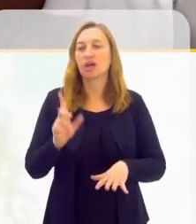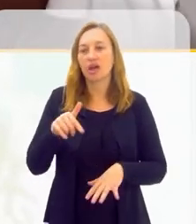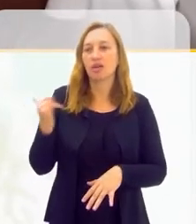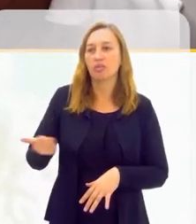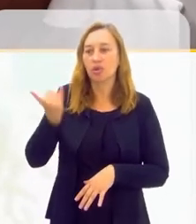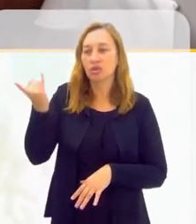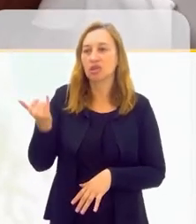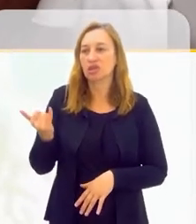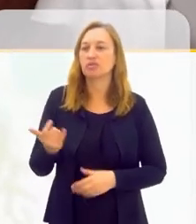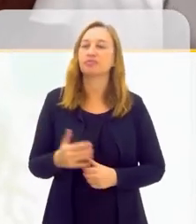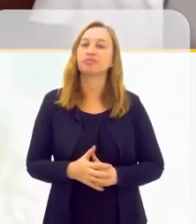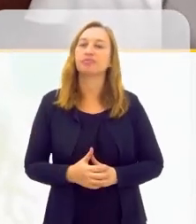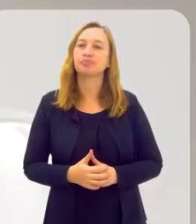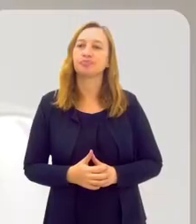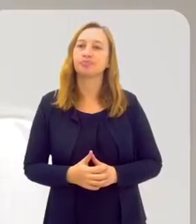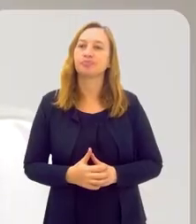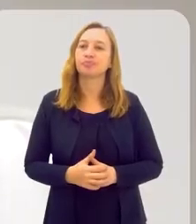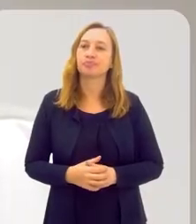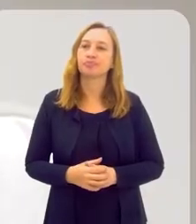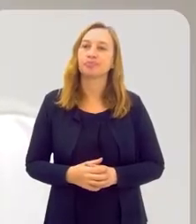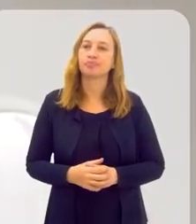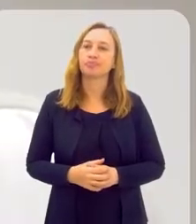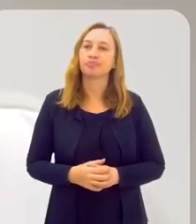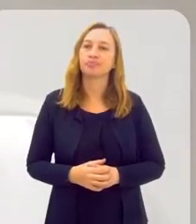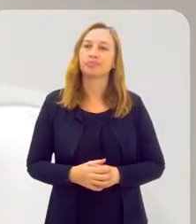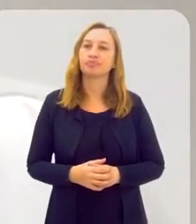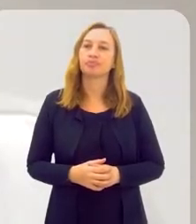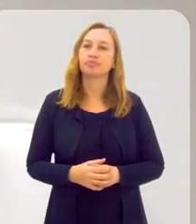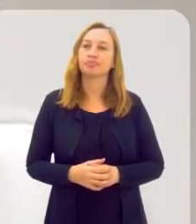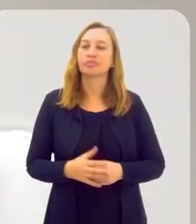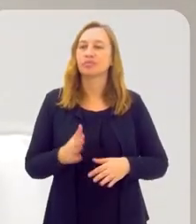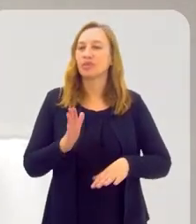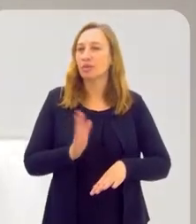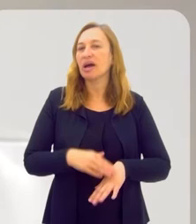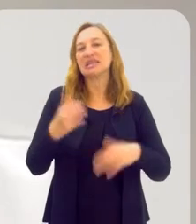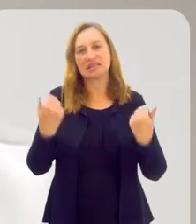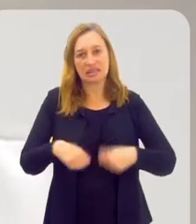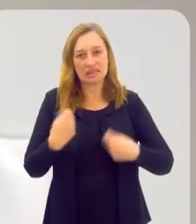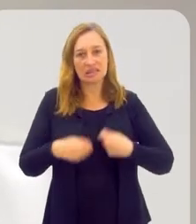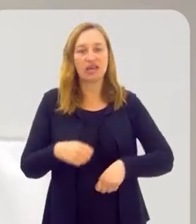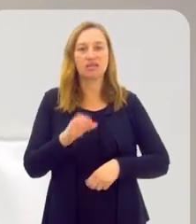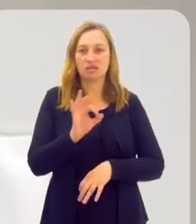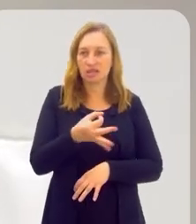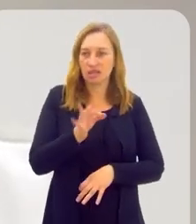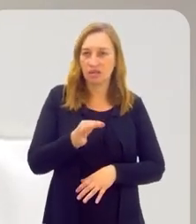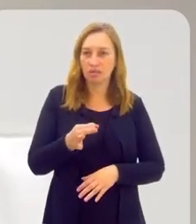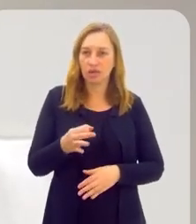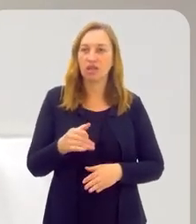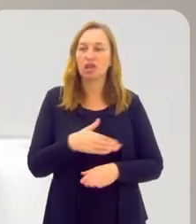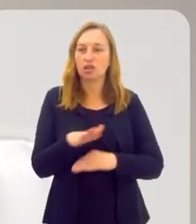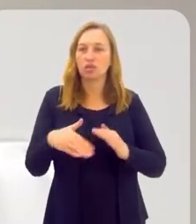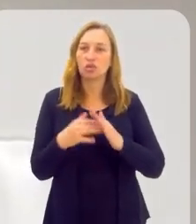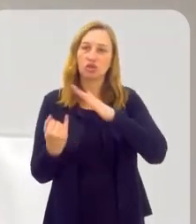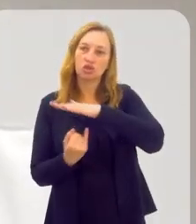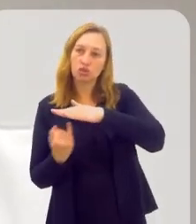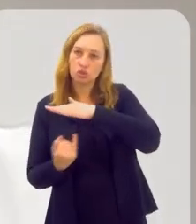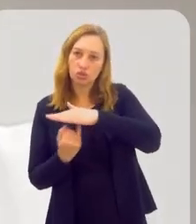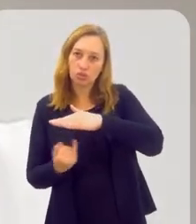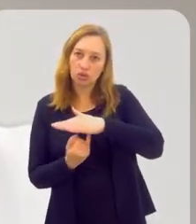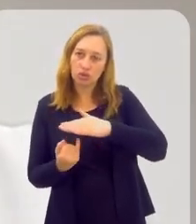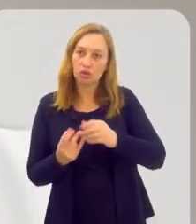desde cedo eles vão estar canalizados para aí. Há muito mais necessidade, claramente, porque todas as